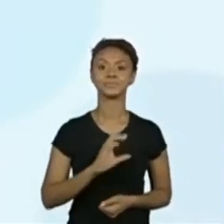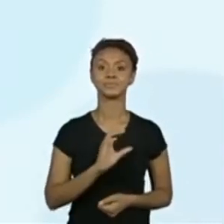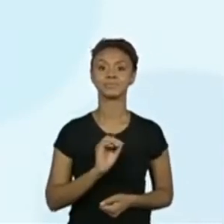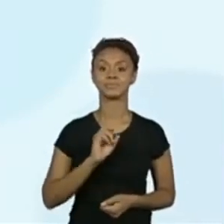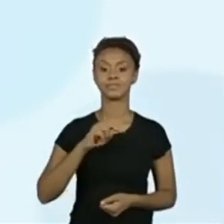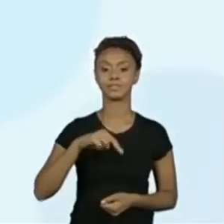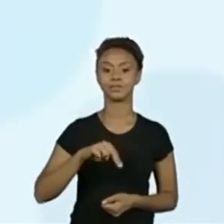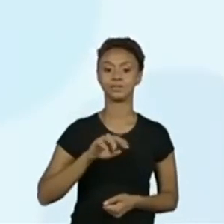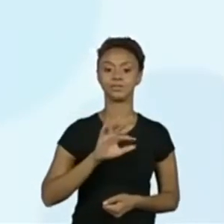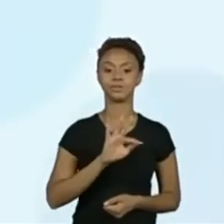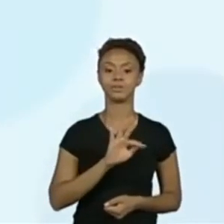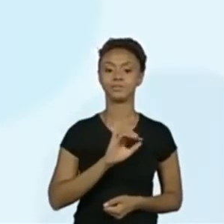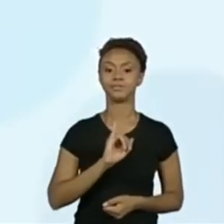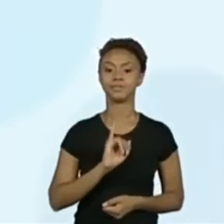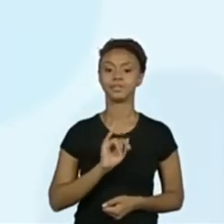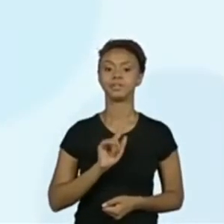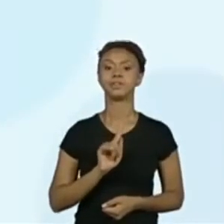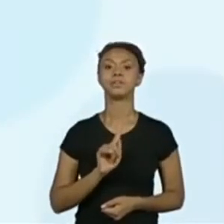Configuram.